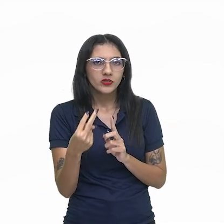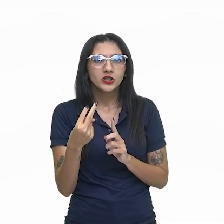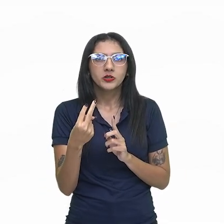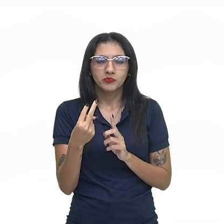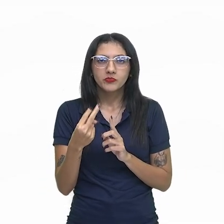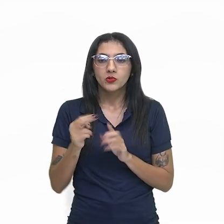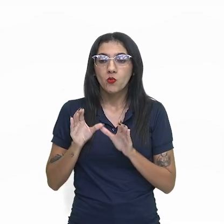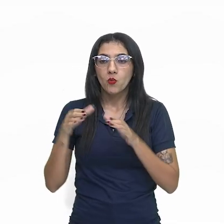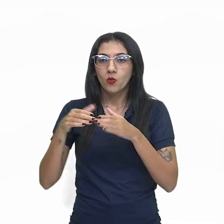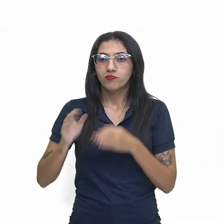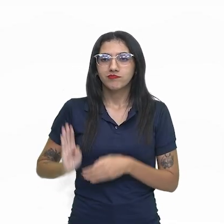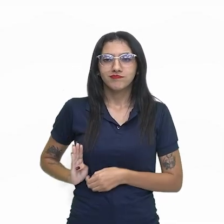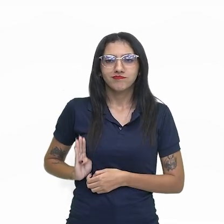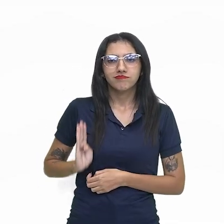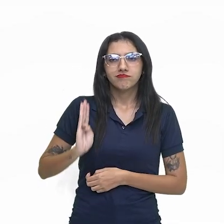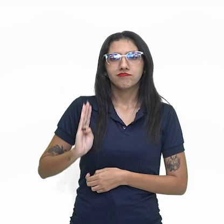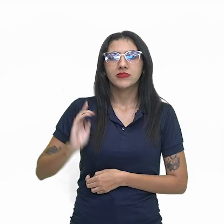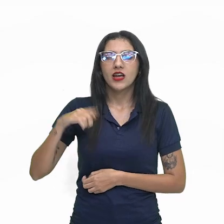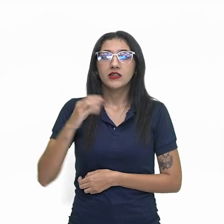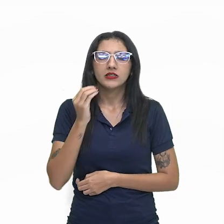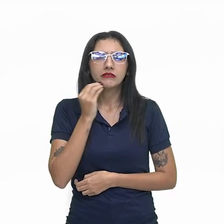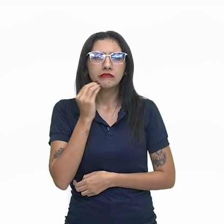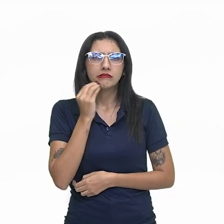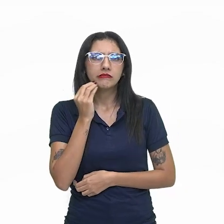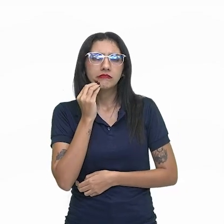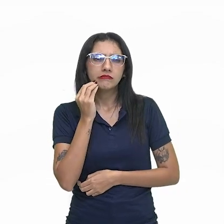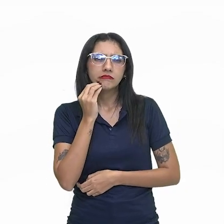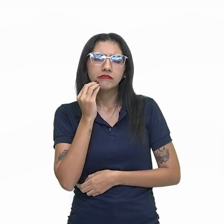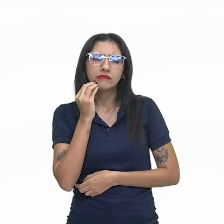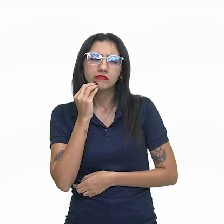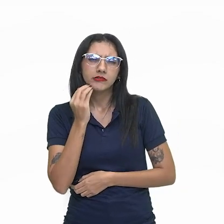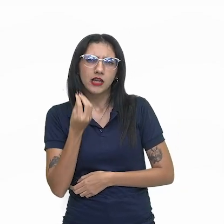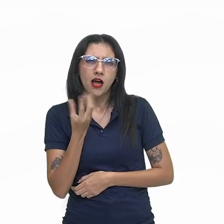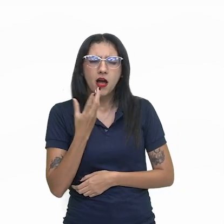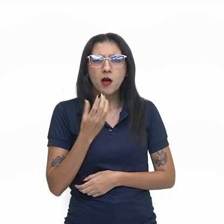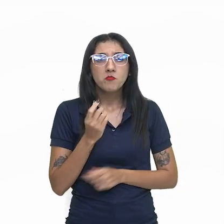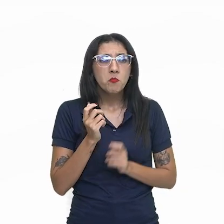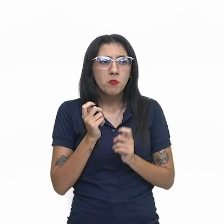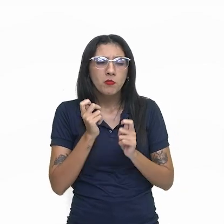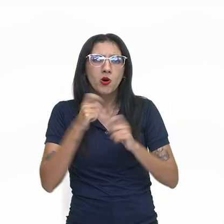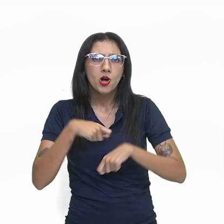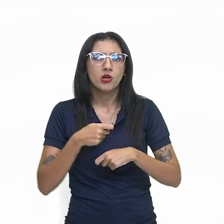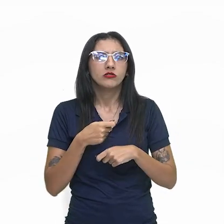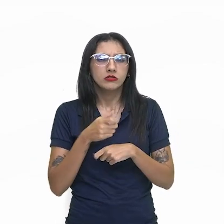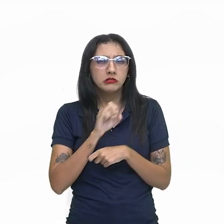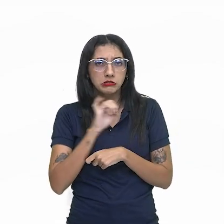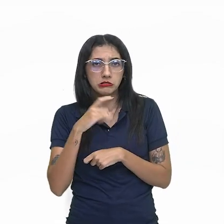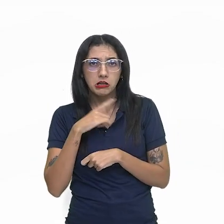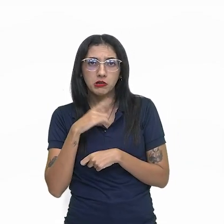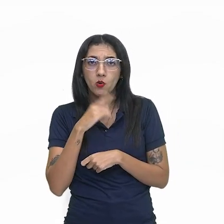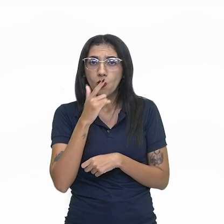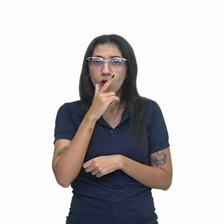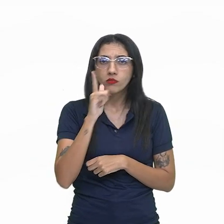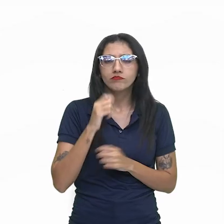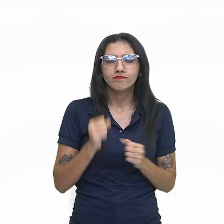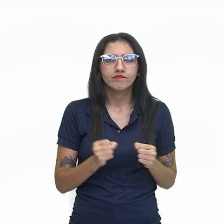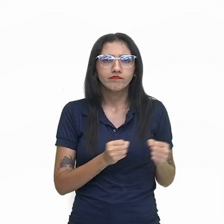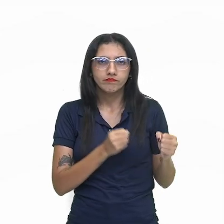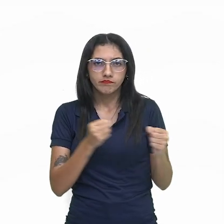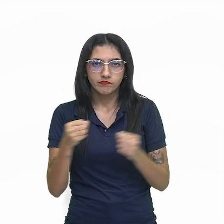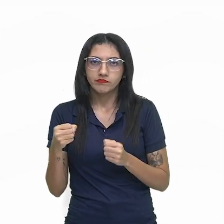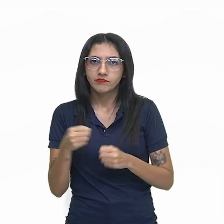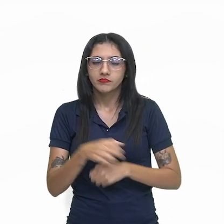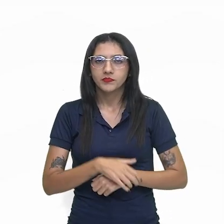Os burgueses vão tentar chegar, né, a revolução vai levar a burguesia ao poder, né?